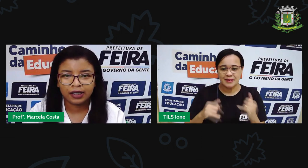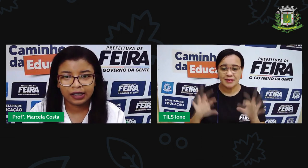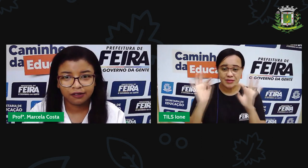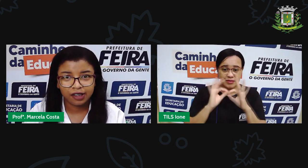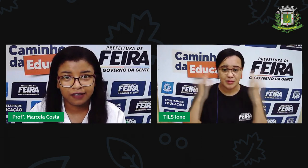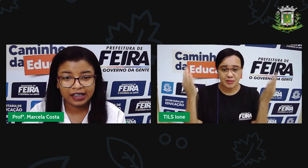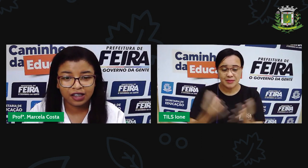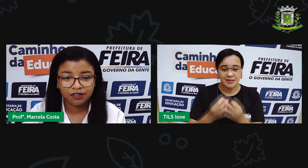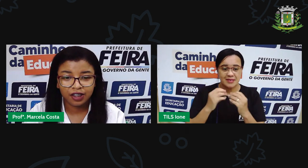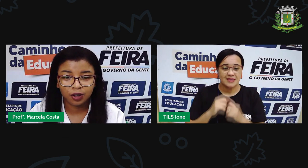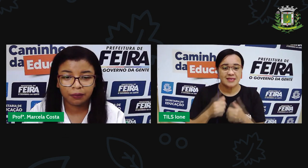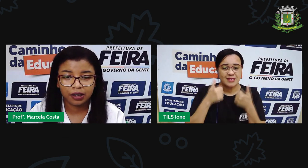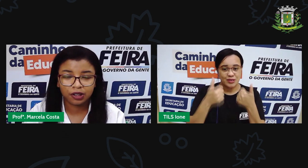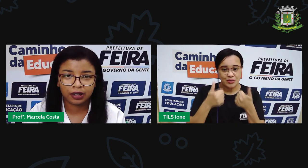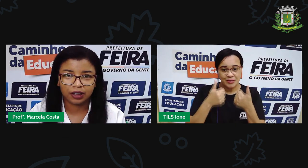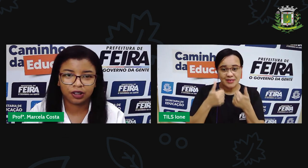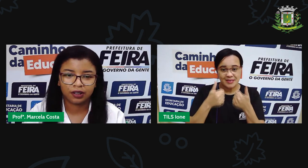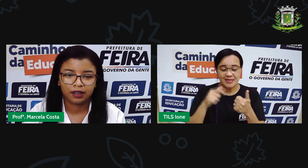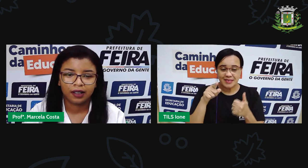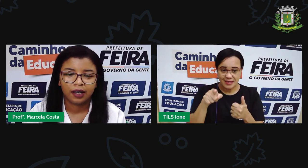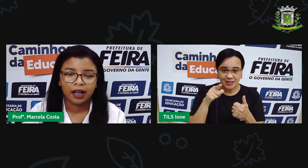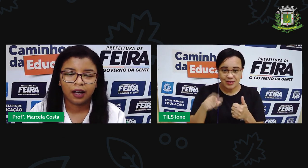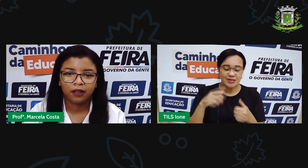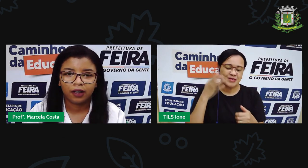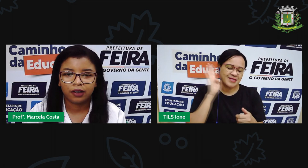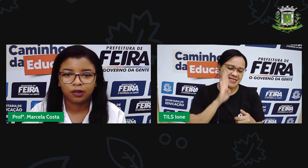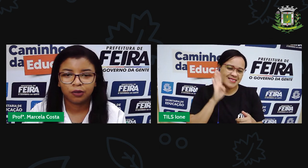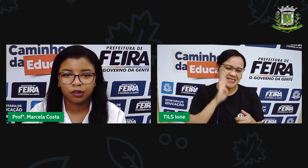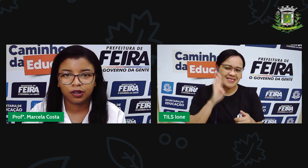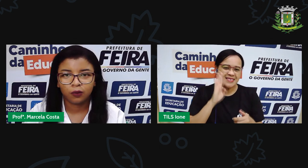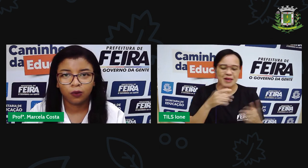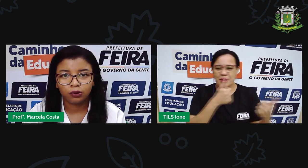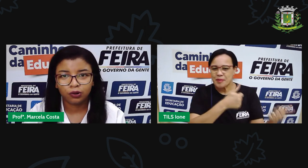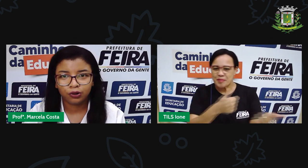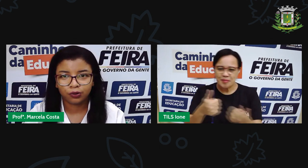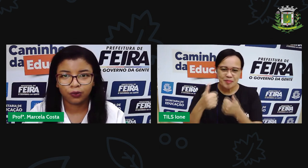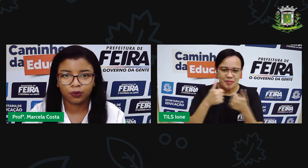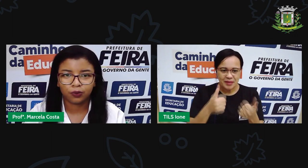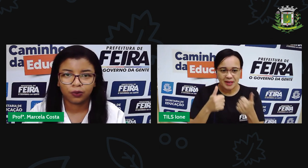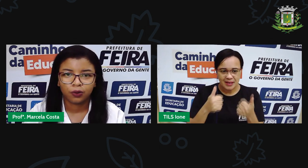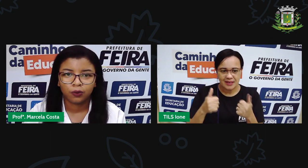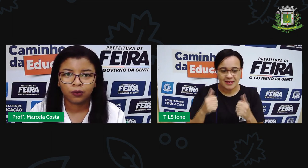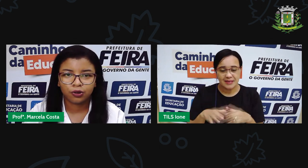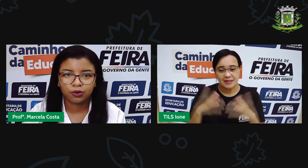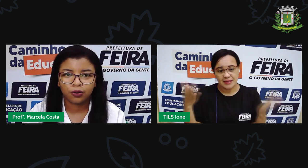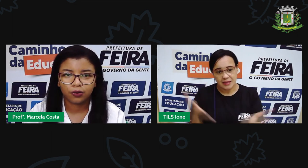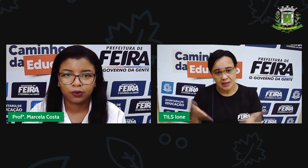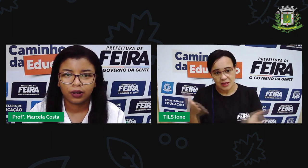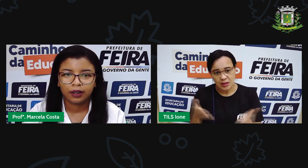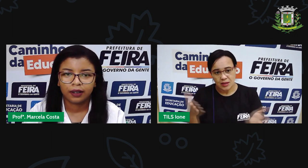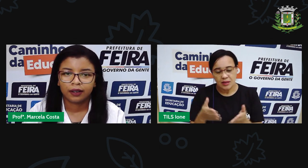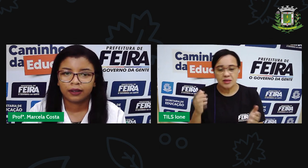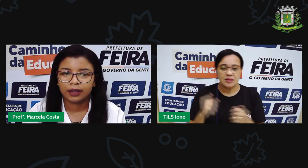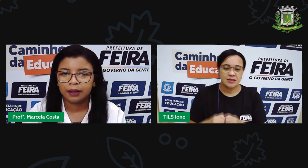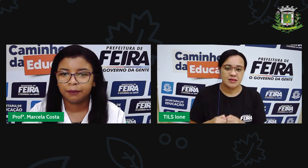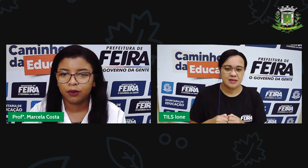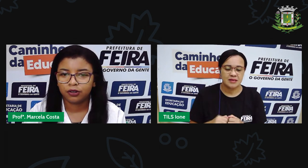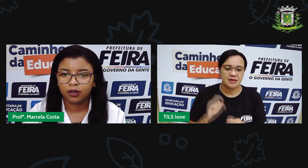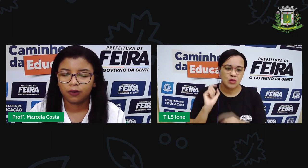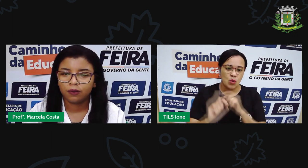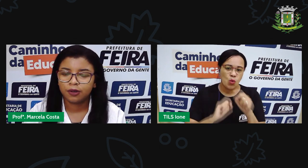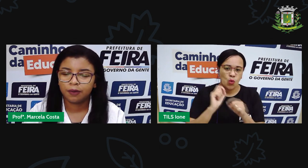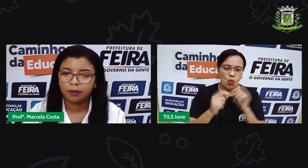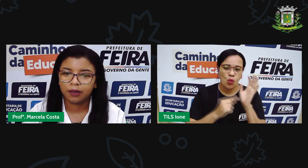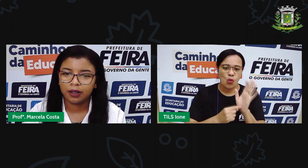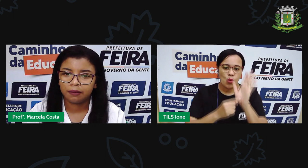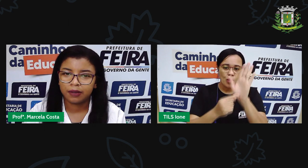tenho certeza que você vai se divertir bastante. Agora eu quero te mostrar um outro jogo. Um jogo que